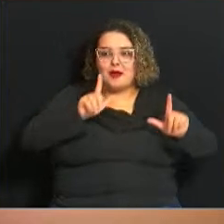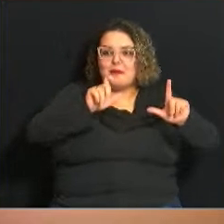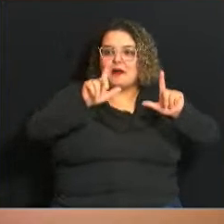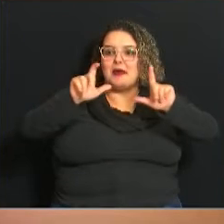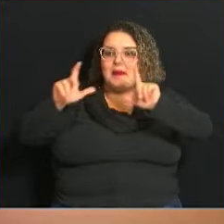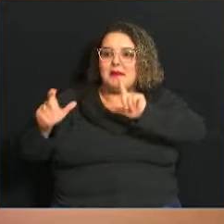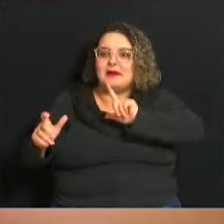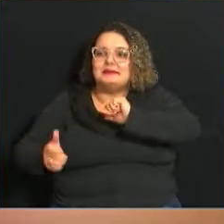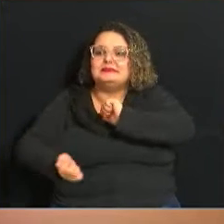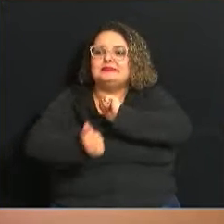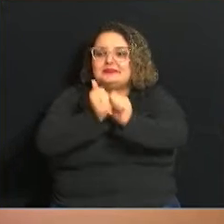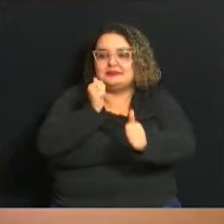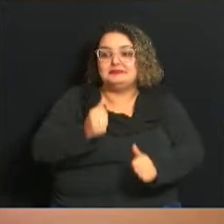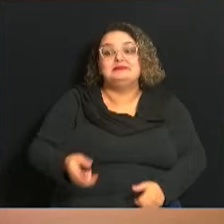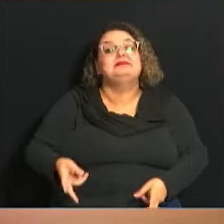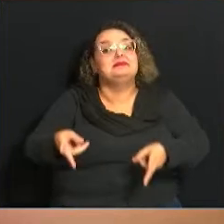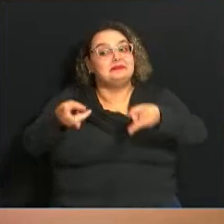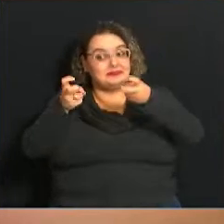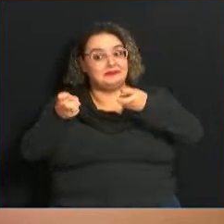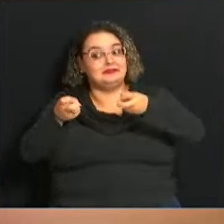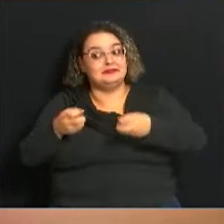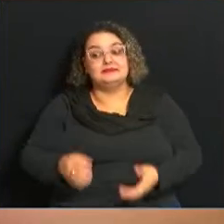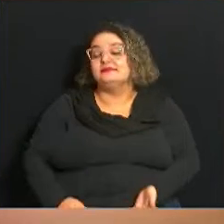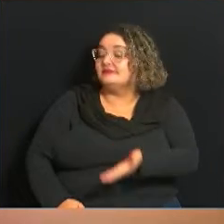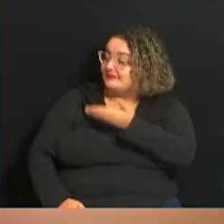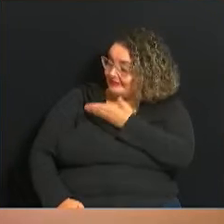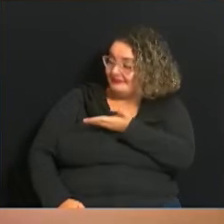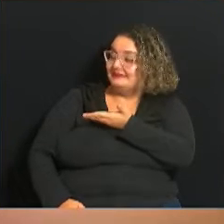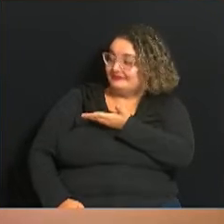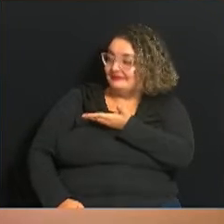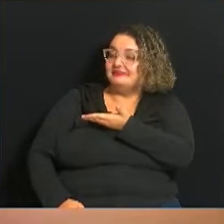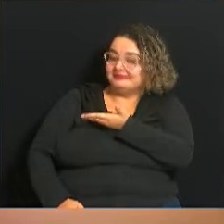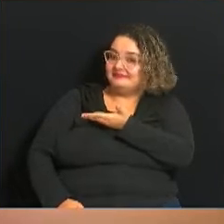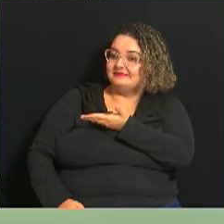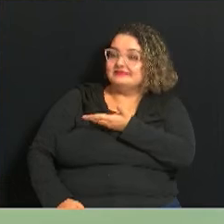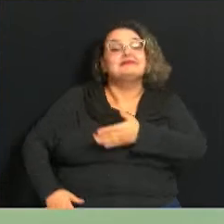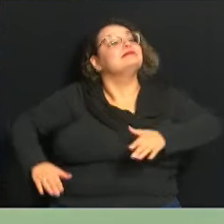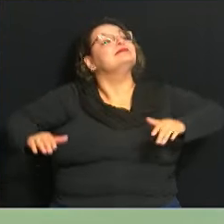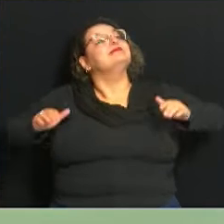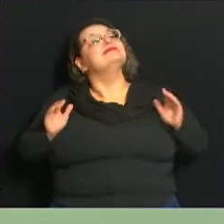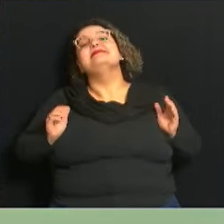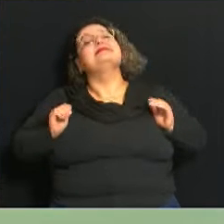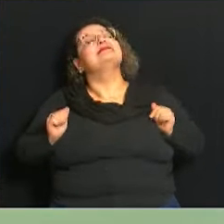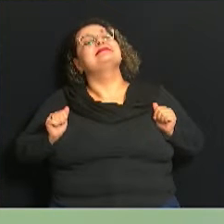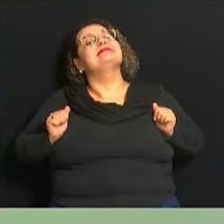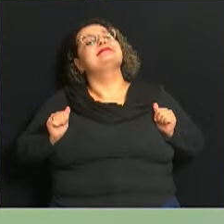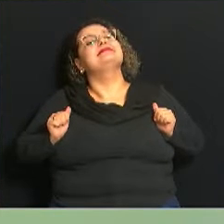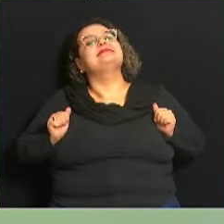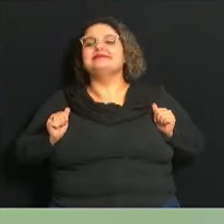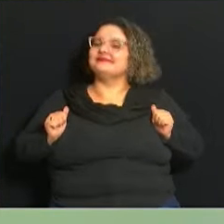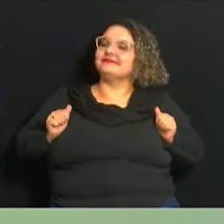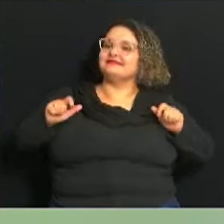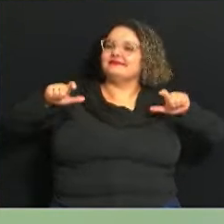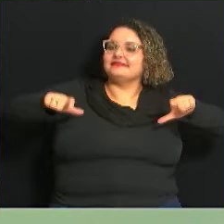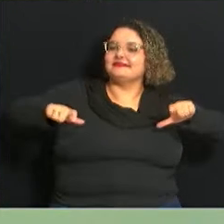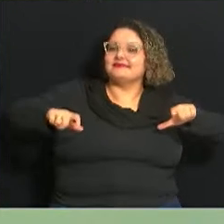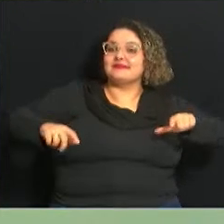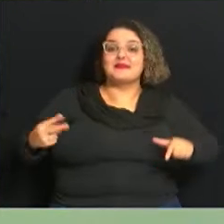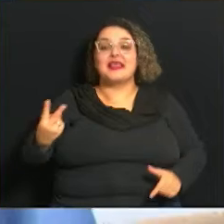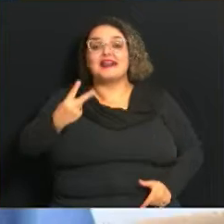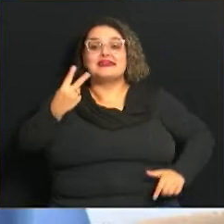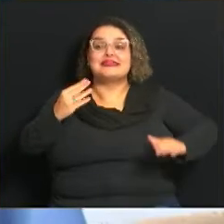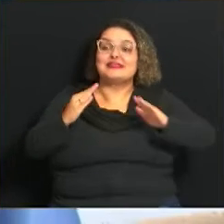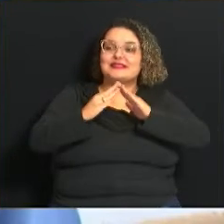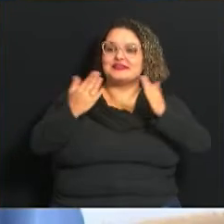a partida, dá para perceber que o cão pontepretano está bem à vontade. É como se o estádio fosse a segunda casa